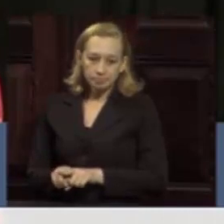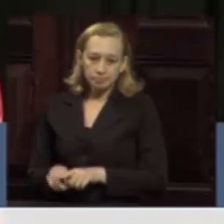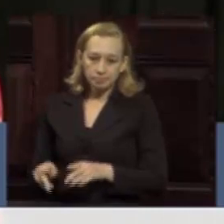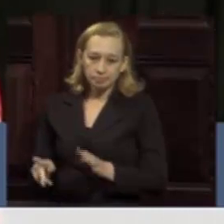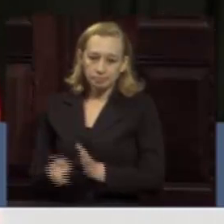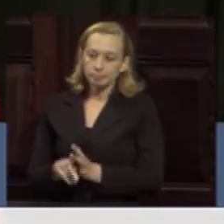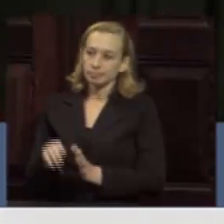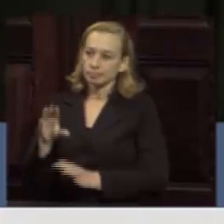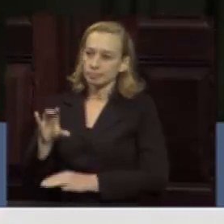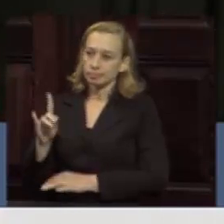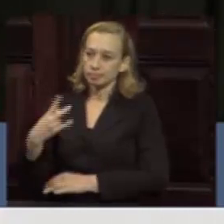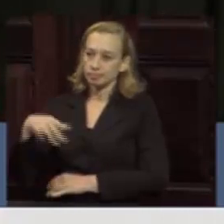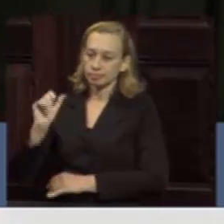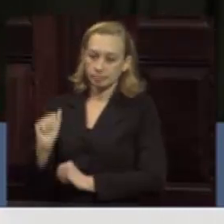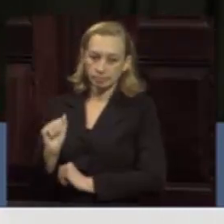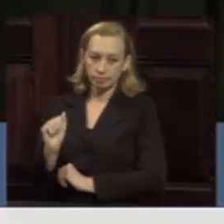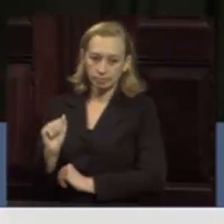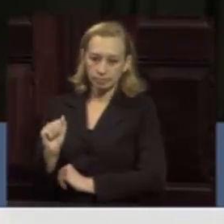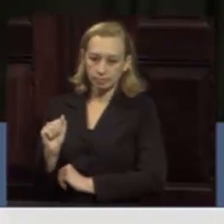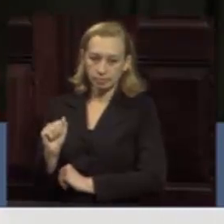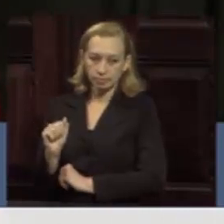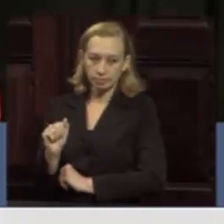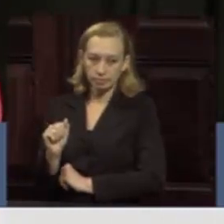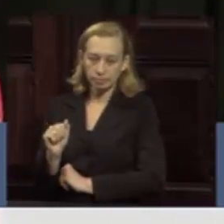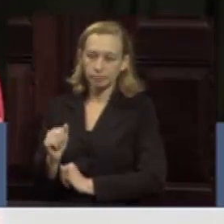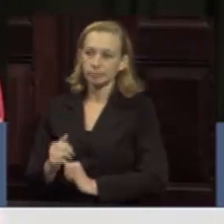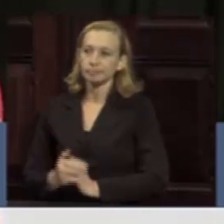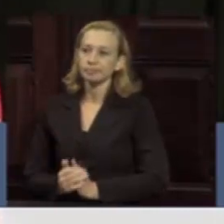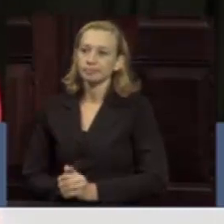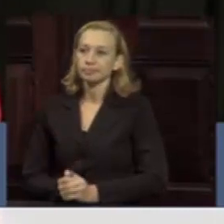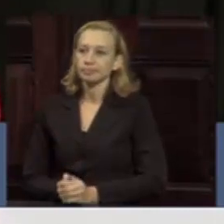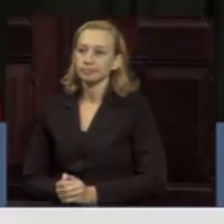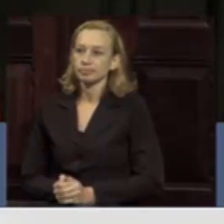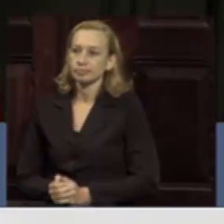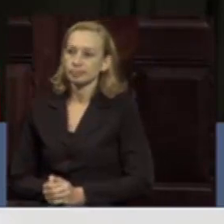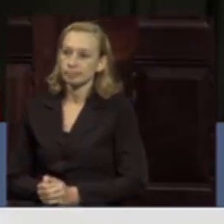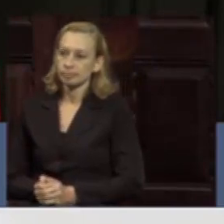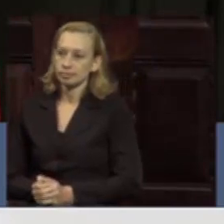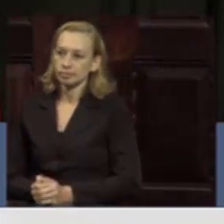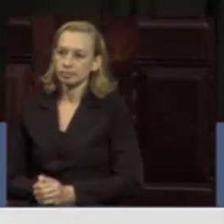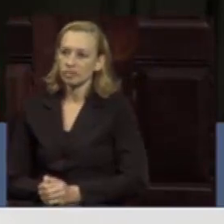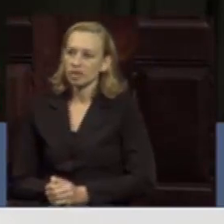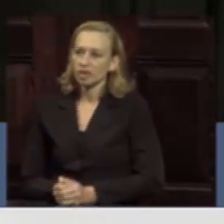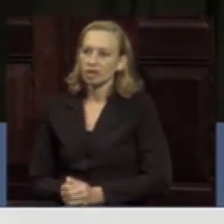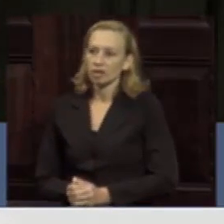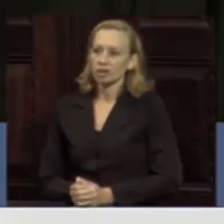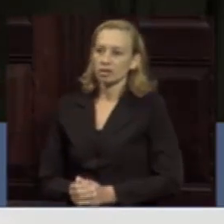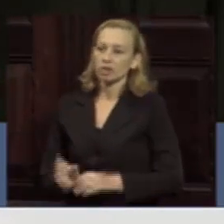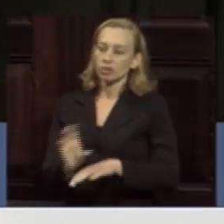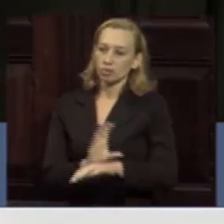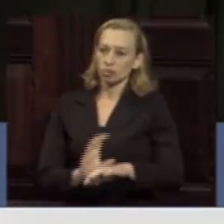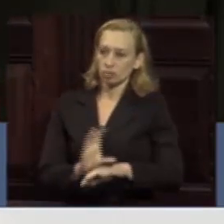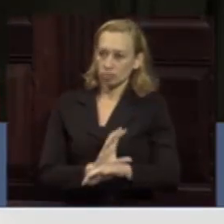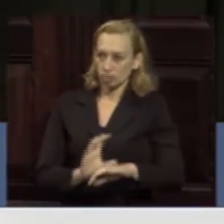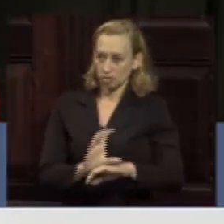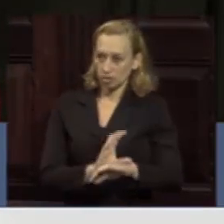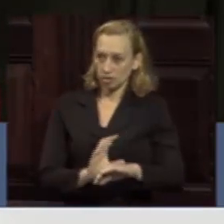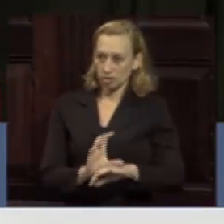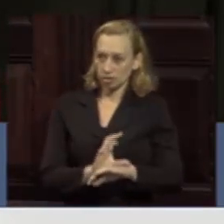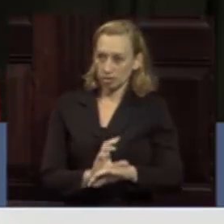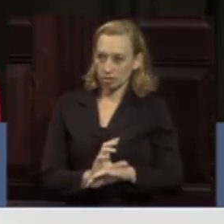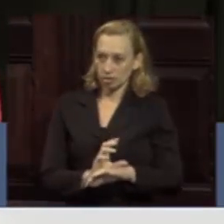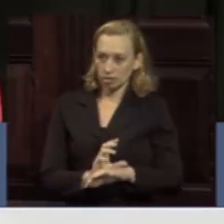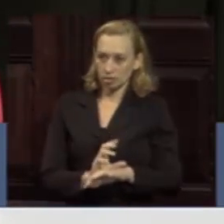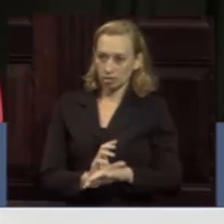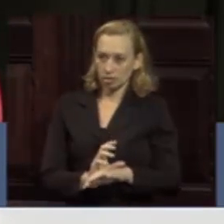Cidinha Campos. O parecer é pela constitucionalidade, alterando